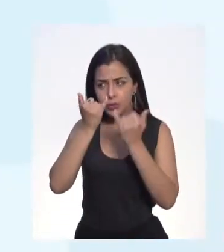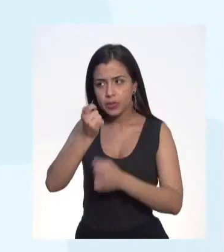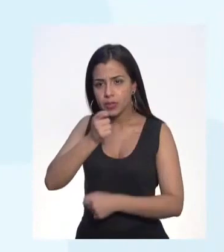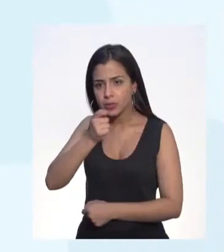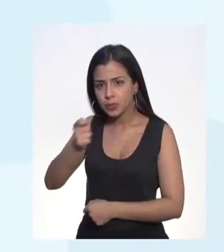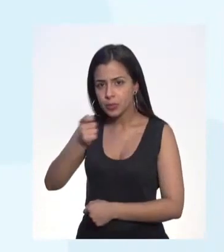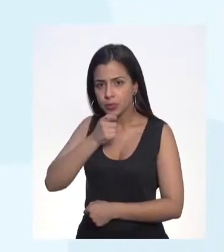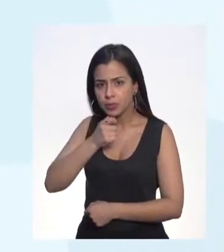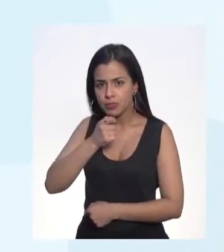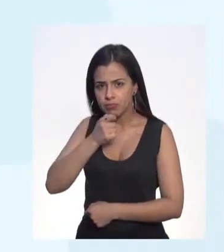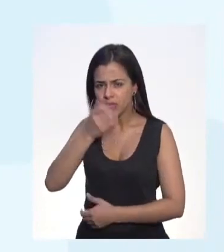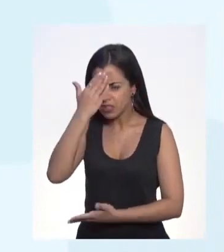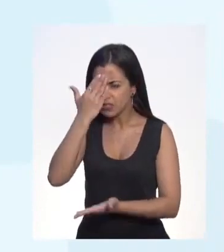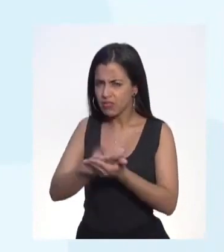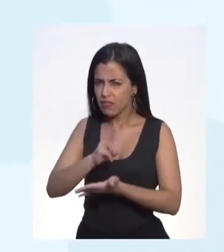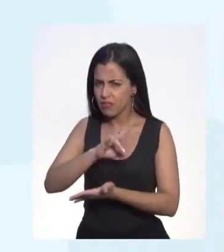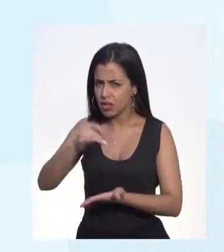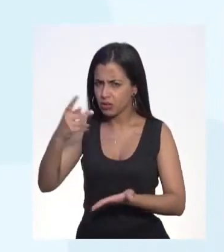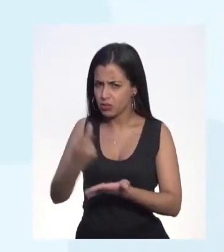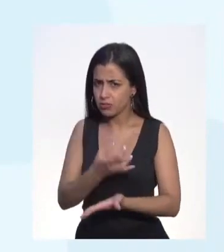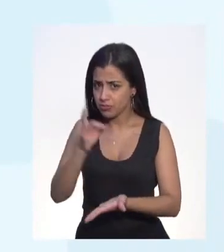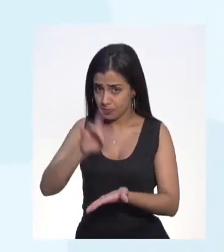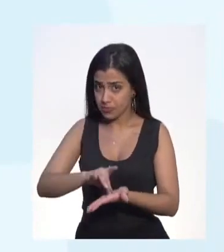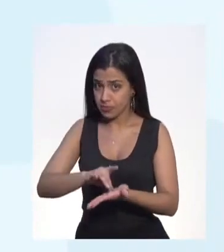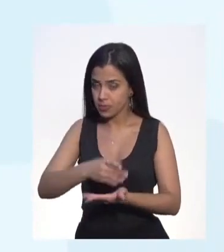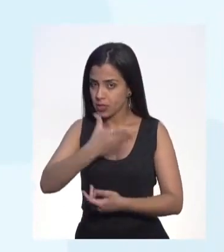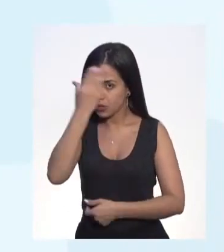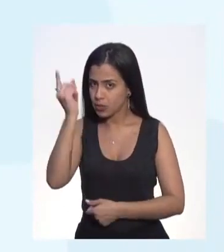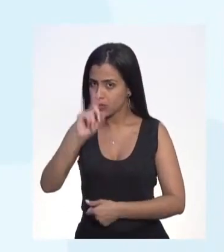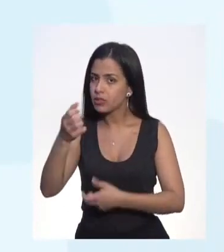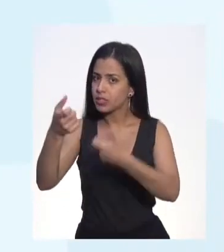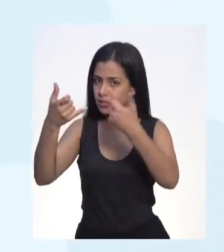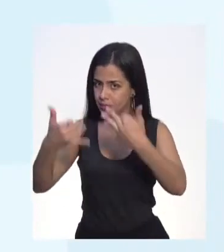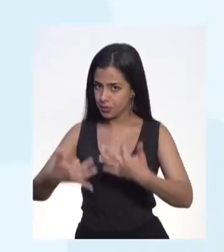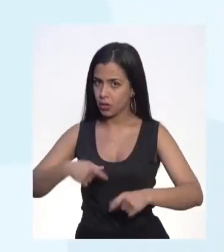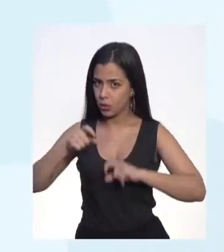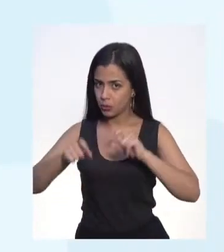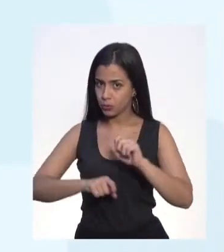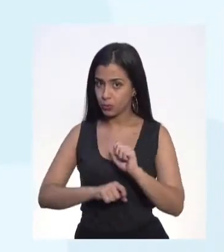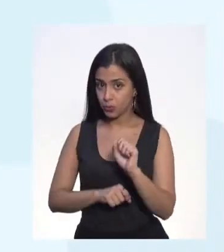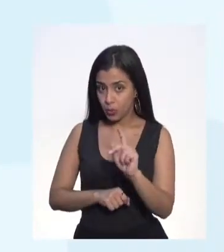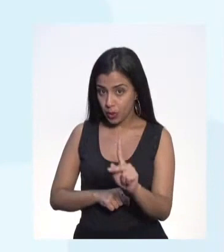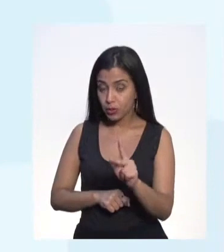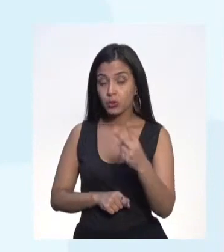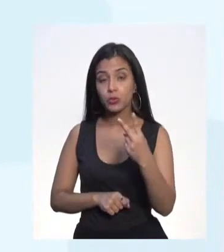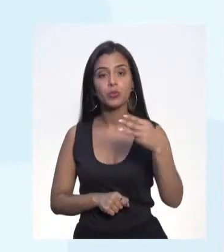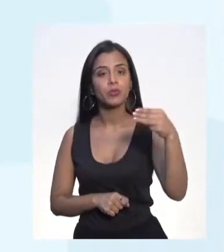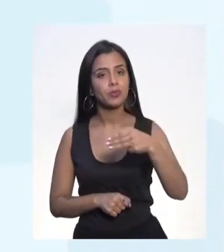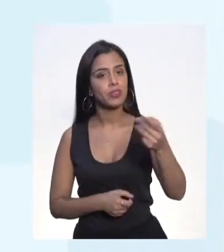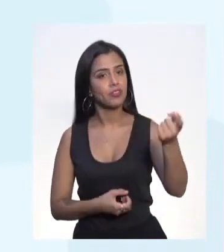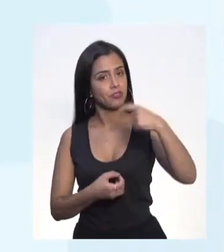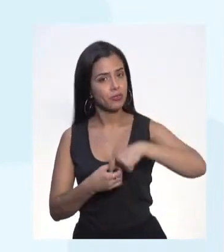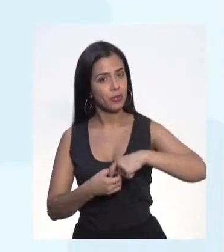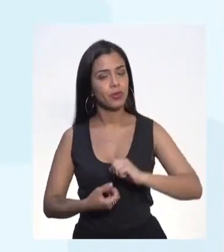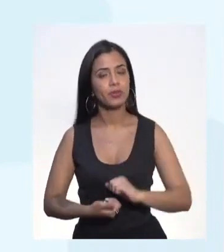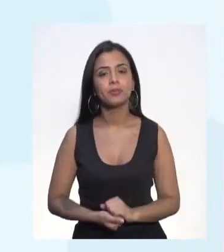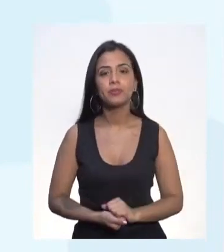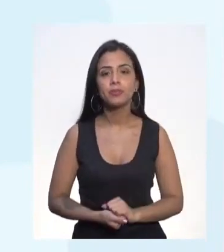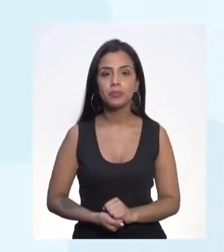possa realmente acontecer? Não esqueçam de justificar a sua resposta. Em 2 minutos, a gente